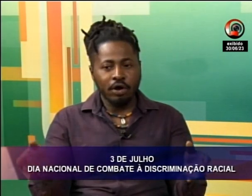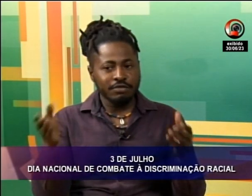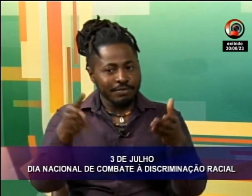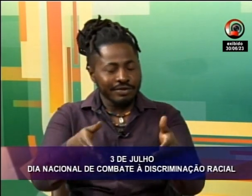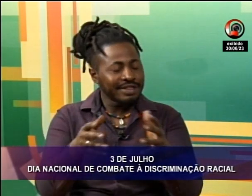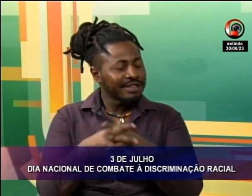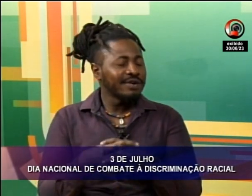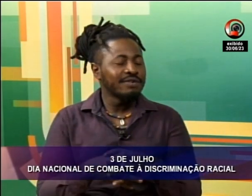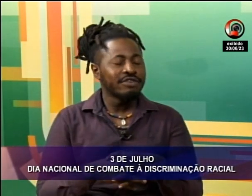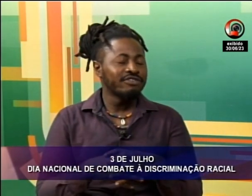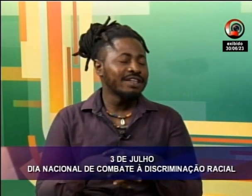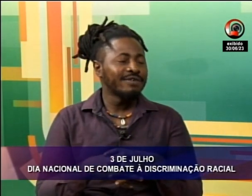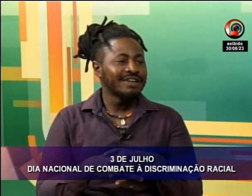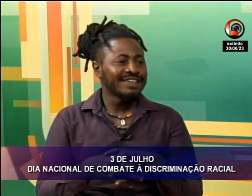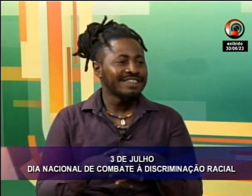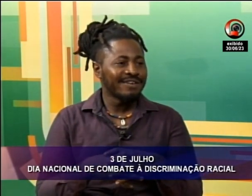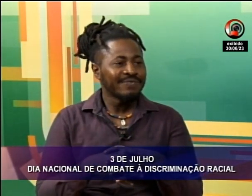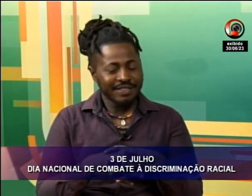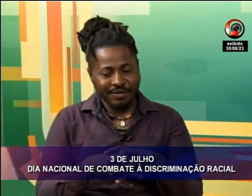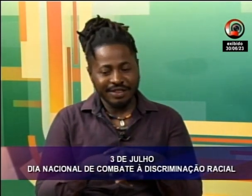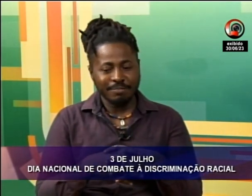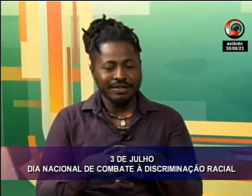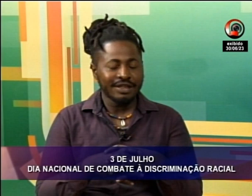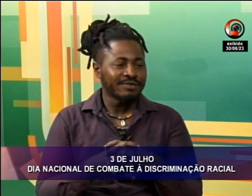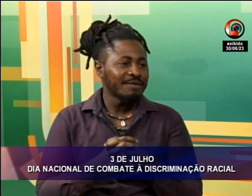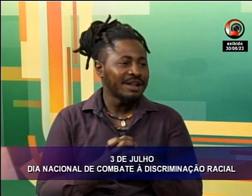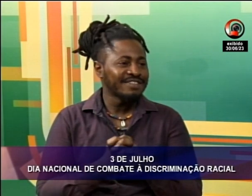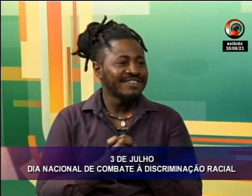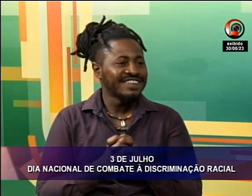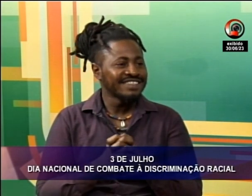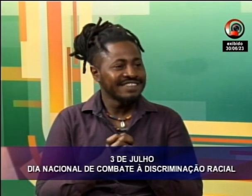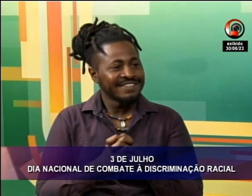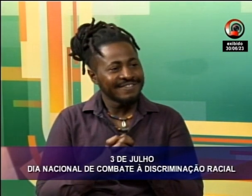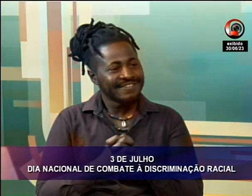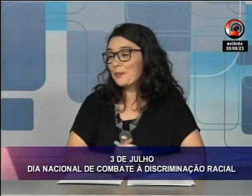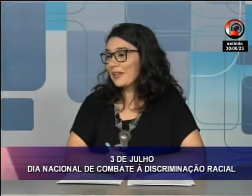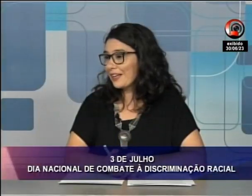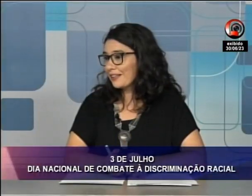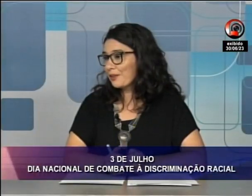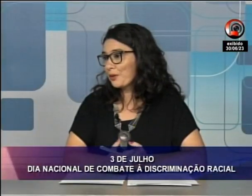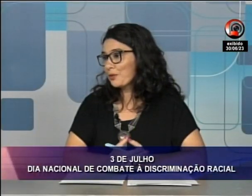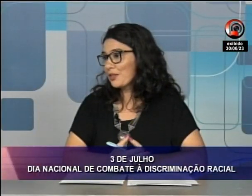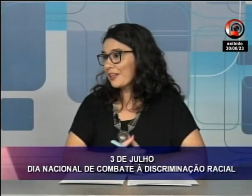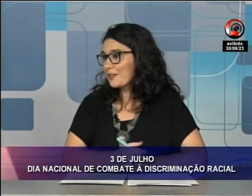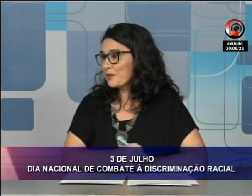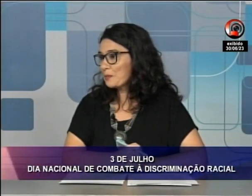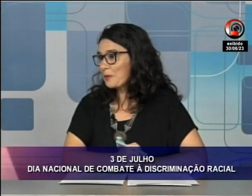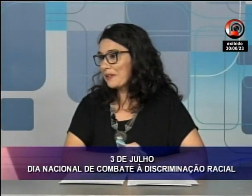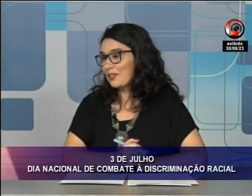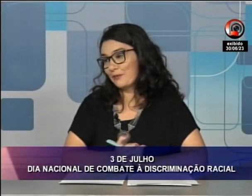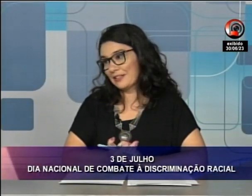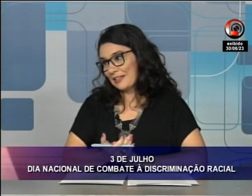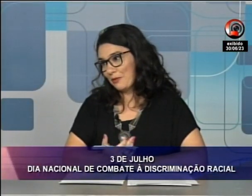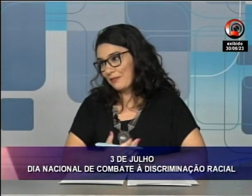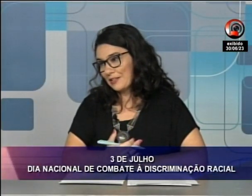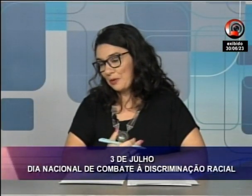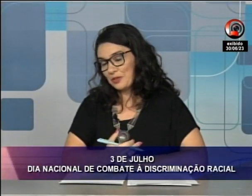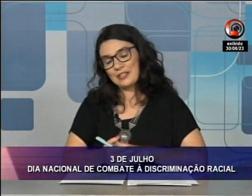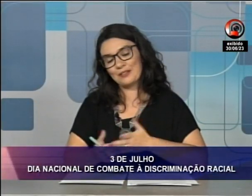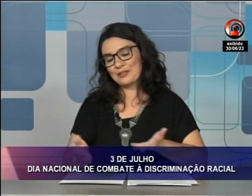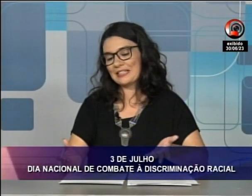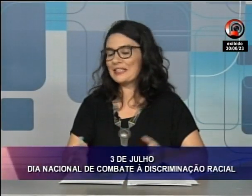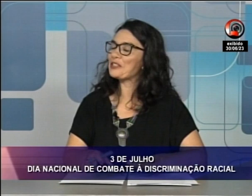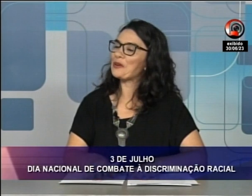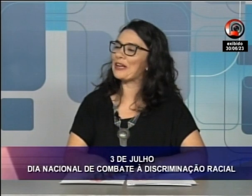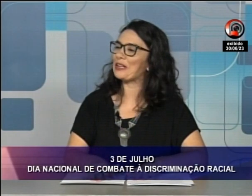conhece próximas, pessoas que estão aqui no dia a dia da igualdade racial, estão recebendo, sendo contempladas com elas. Joia, muito obrigada, Daroca. Eu te agradeço a disponibilidade de vir até aqui conversar com a